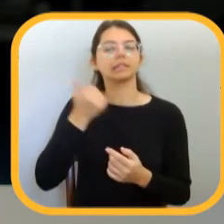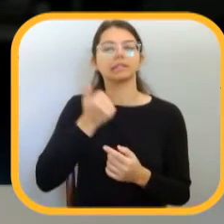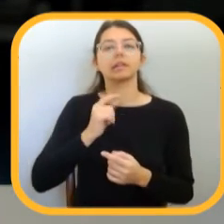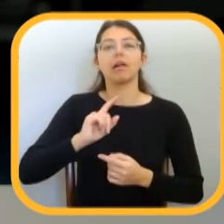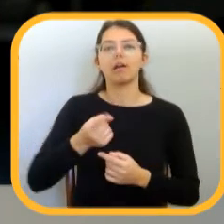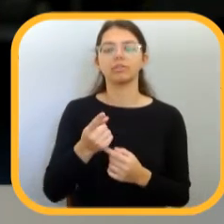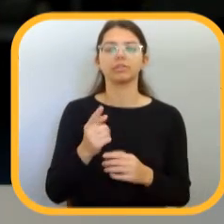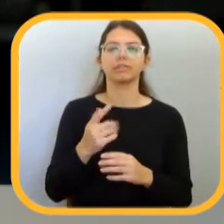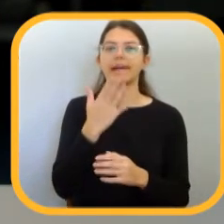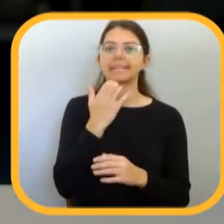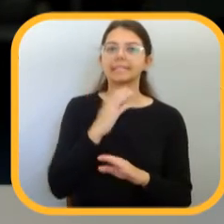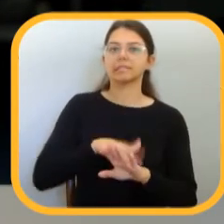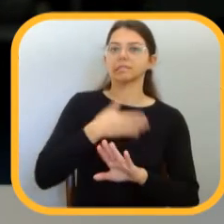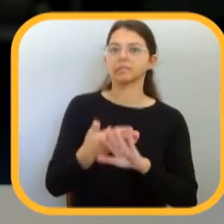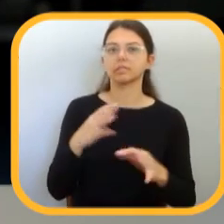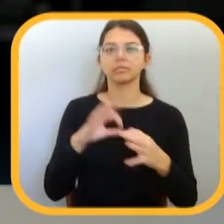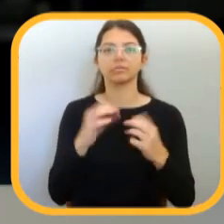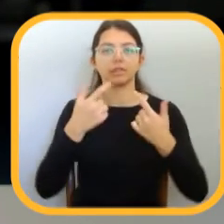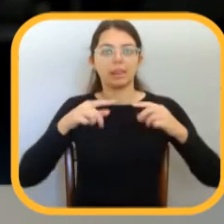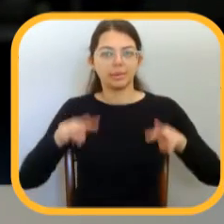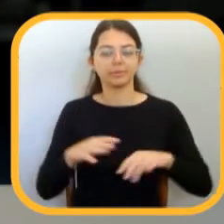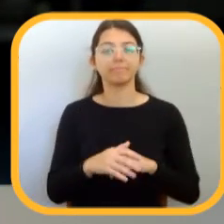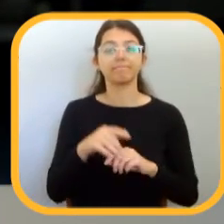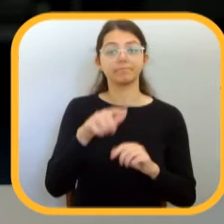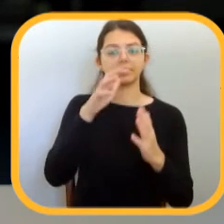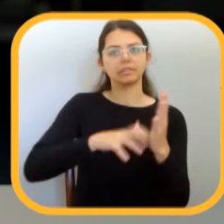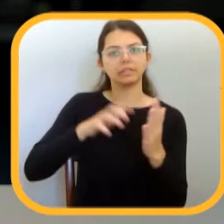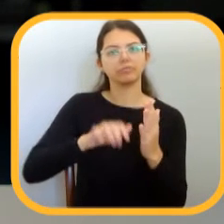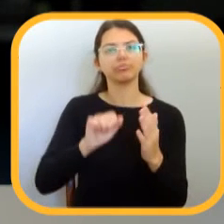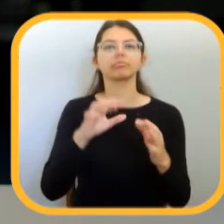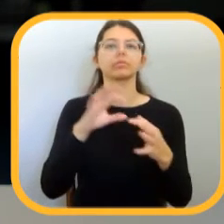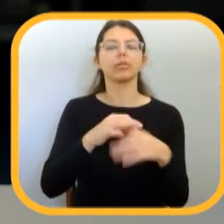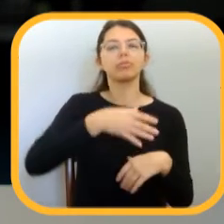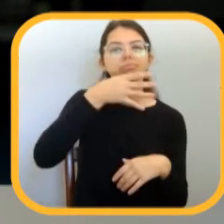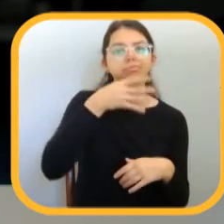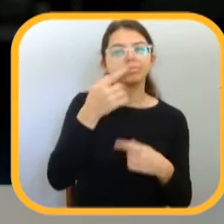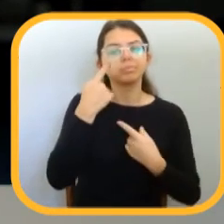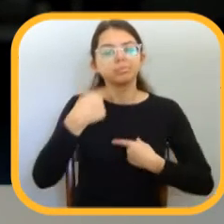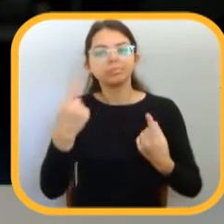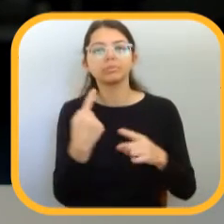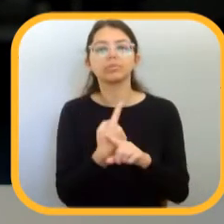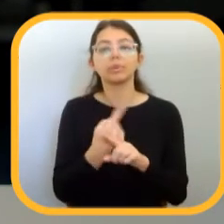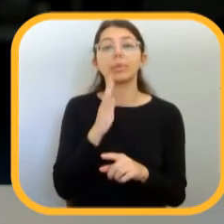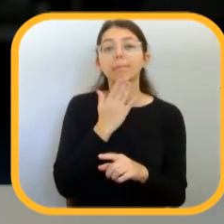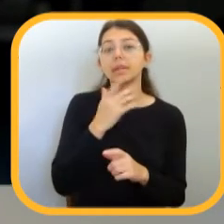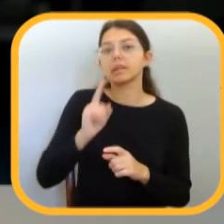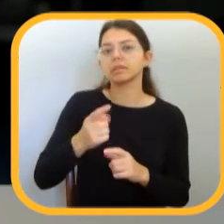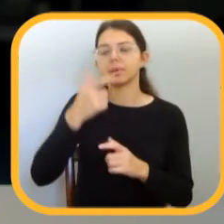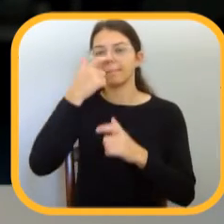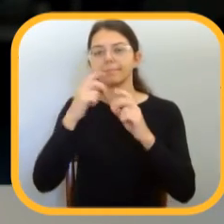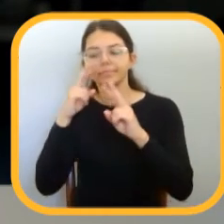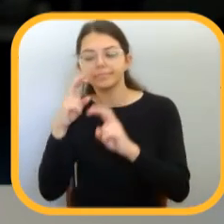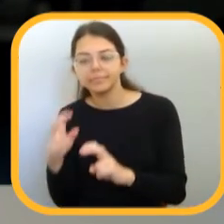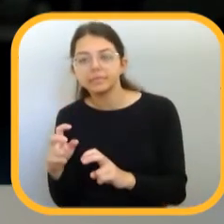como essencial um cuidado extra na linguagem. Estes textos são geralmente expositivos e argumentativos e dependem de